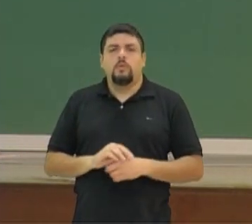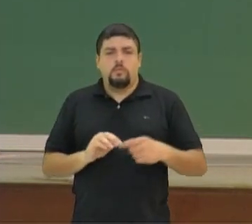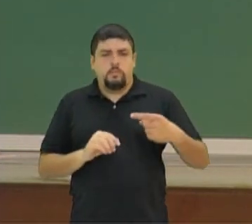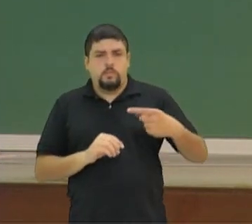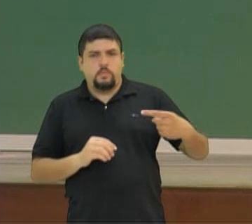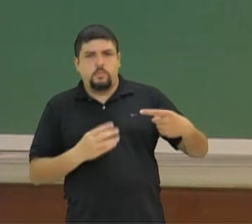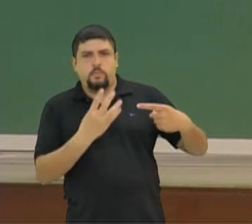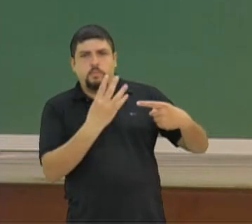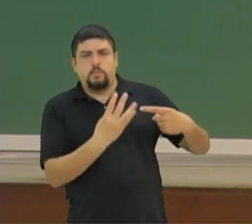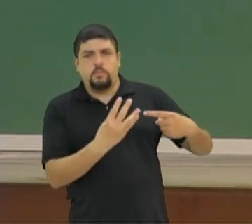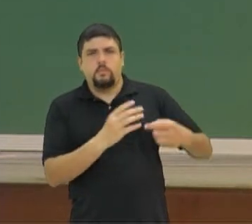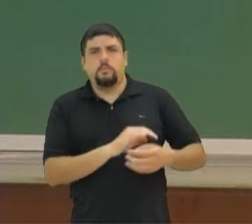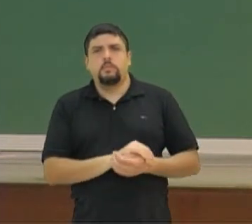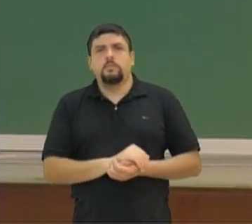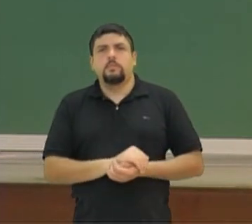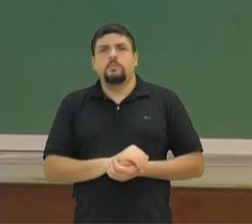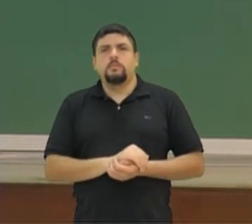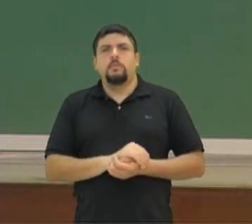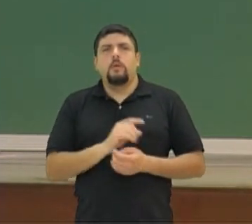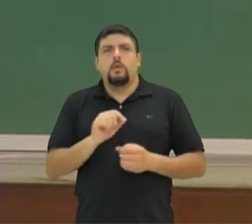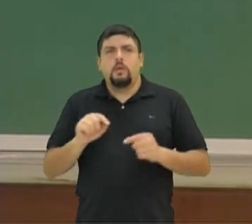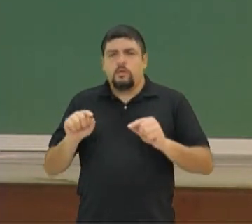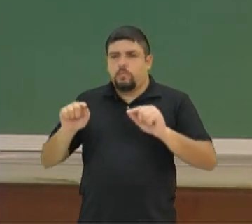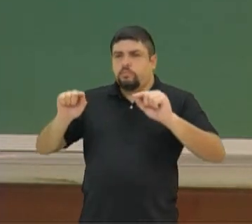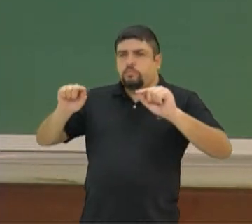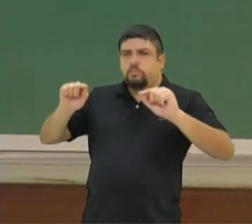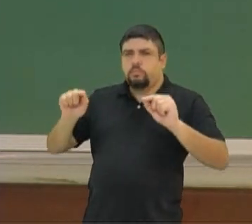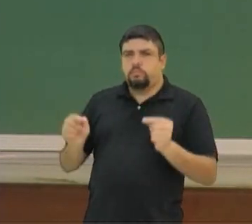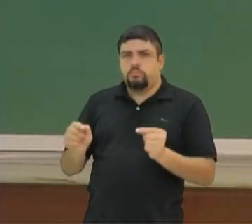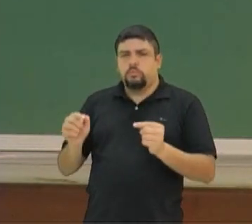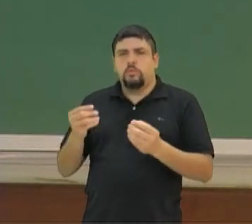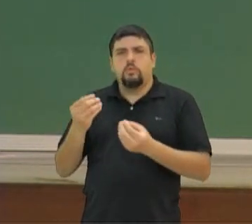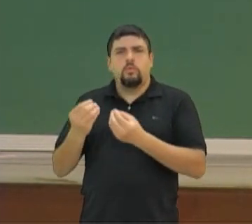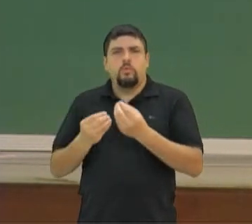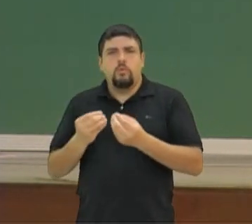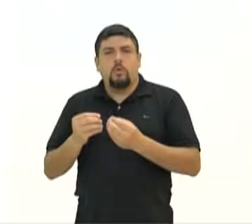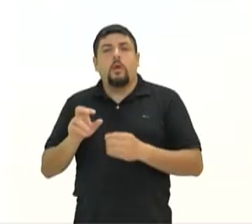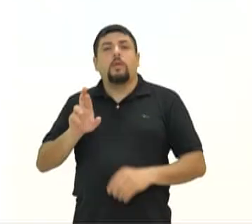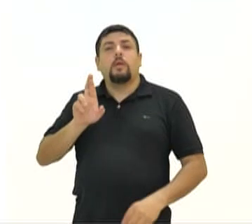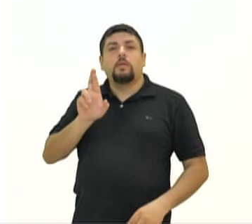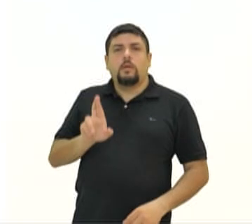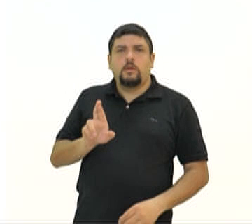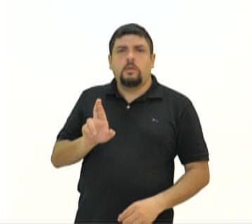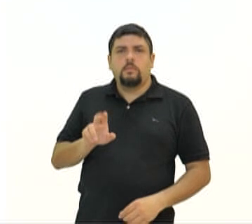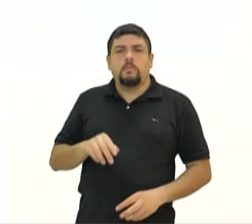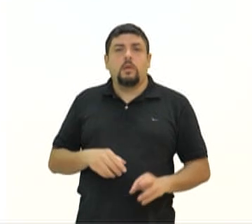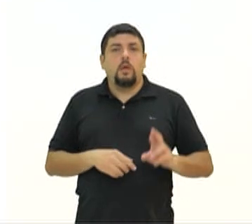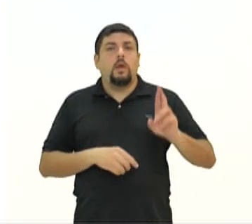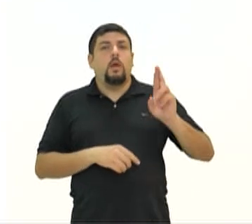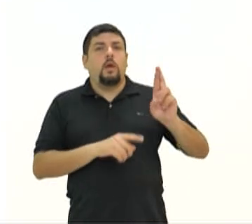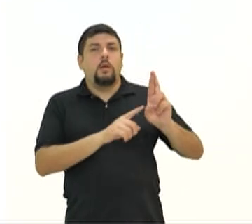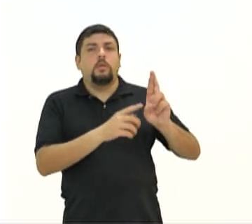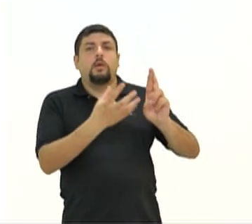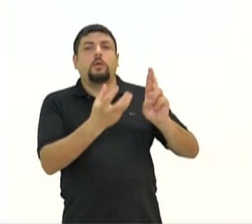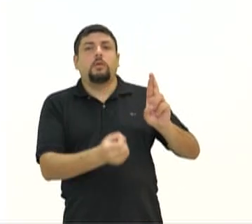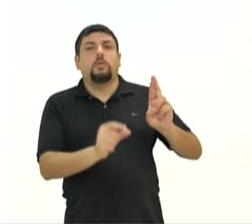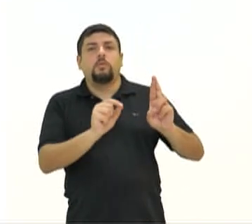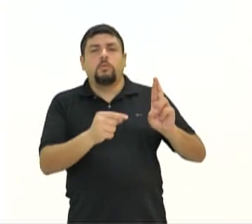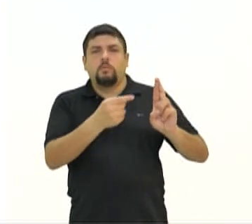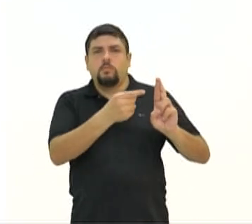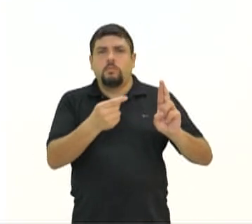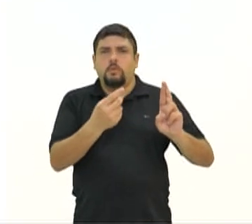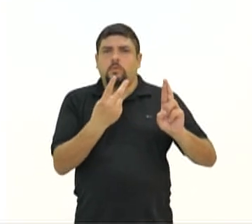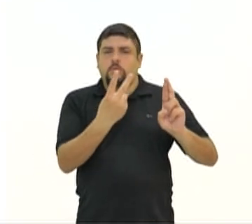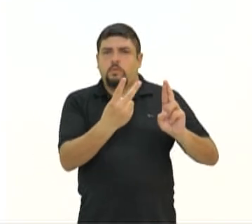4. Quem eu vou ter na forma de produto? Aqui eu vou ter a sua raiz. Que raiz ele admite? Admite menos 2.